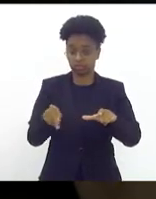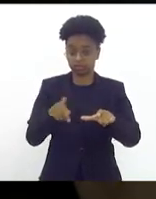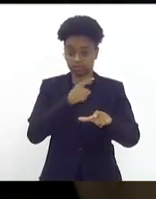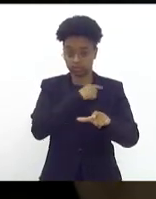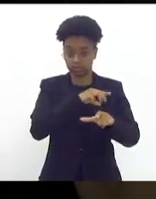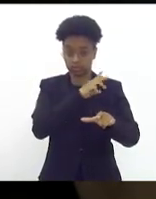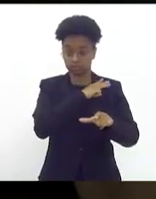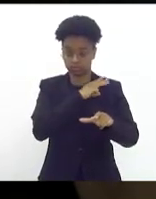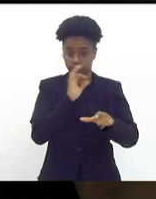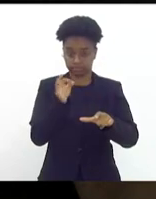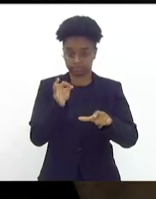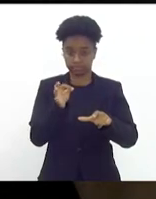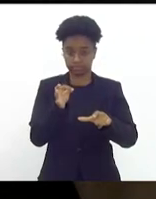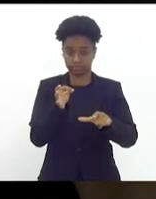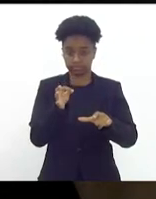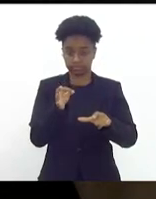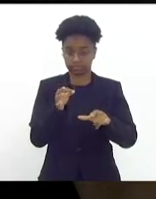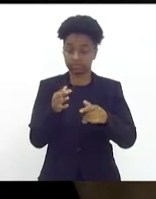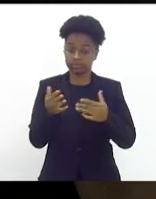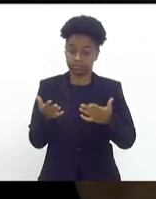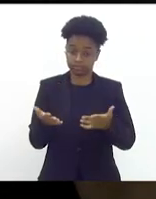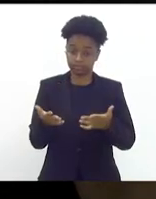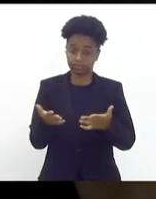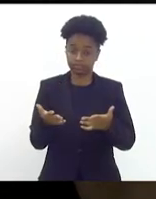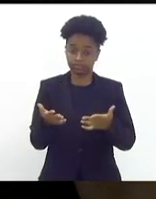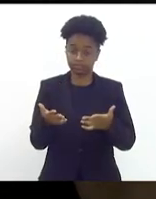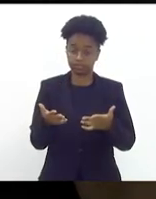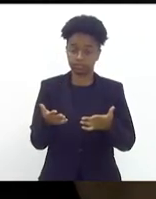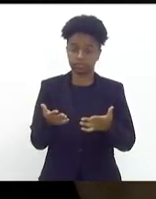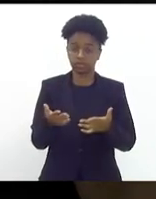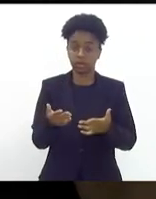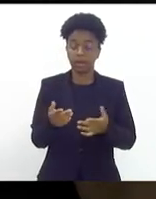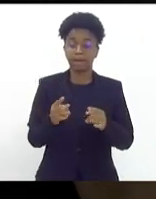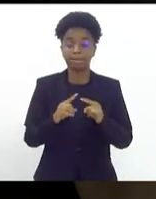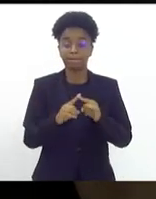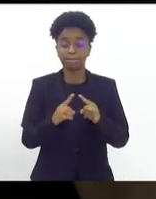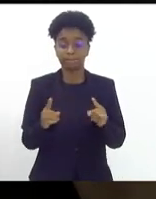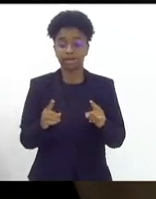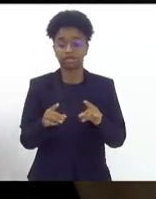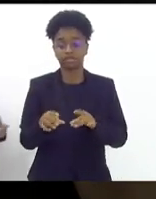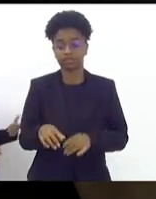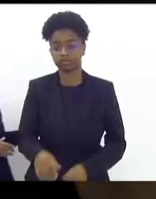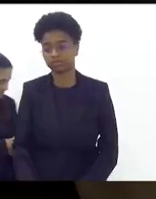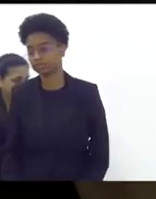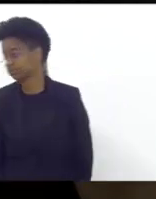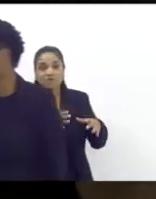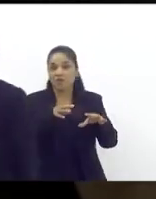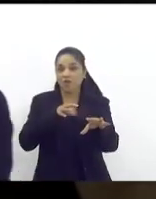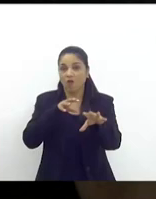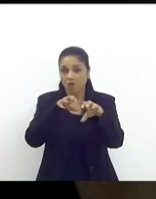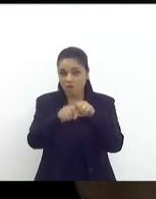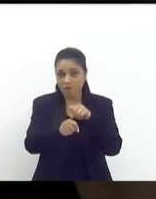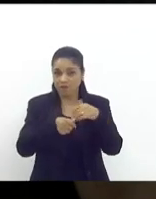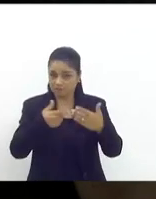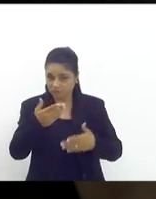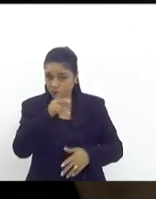grau. Ponto. E aí, o ápice da carreira dessa